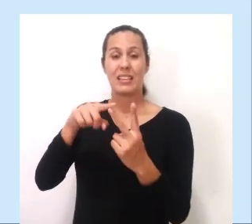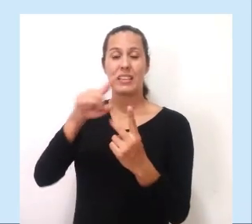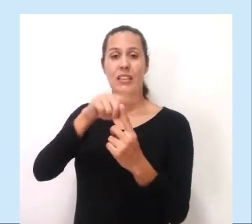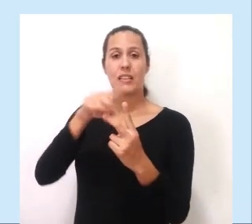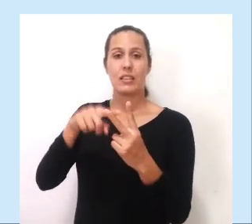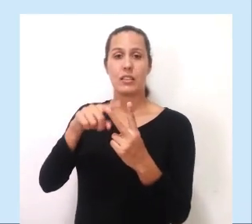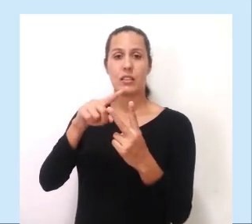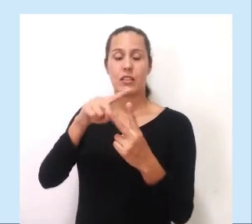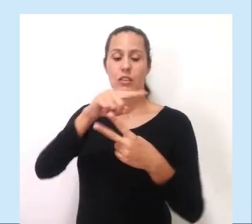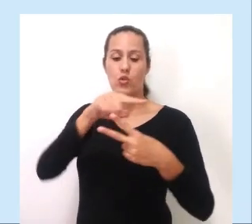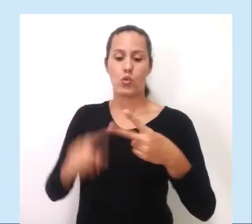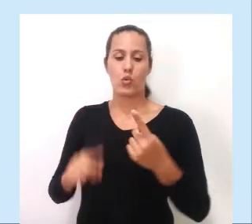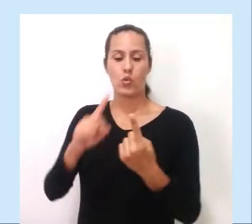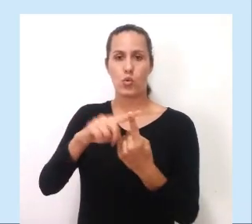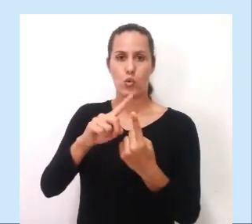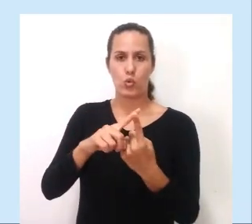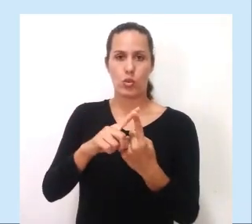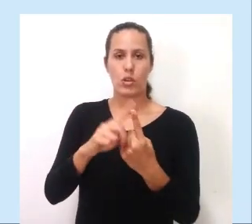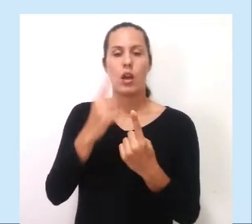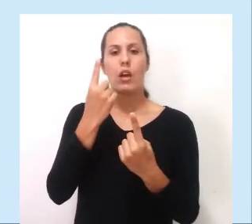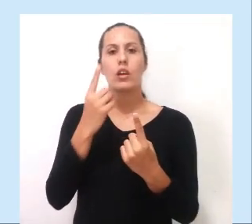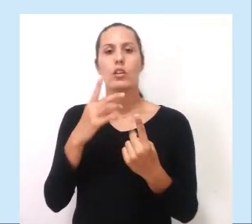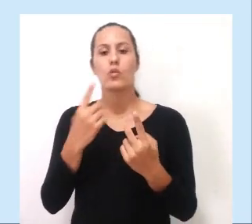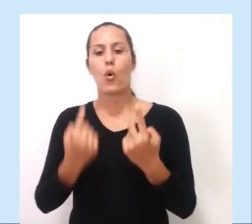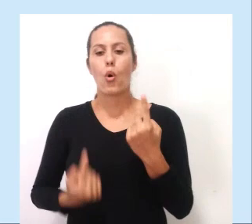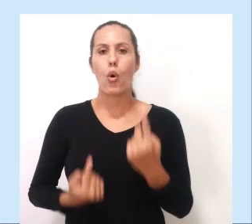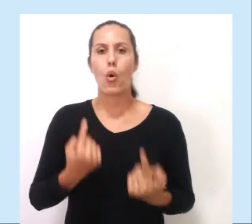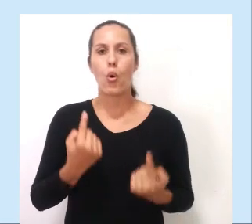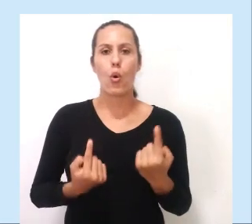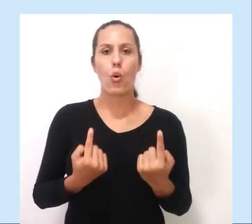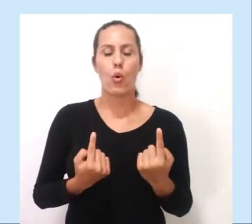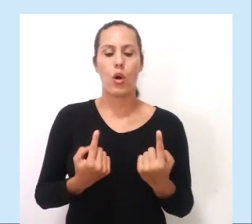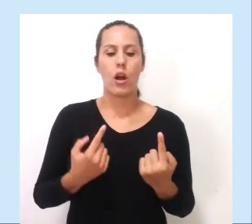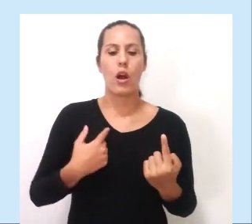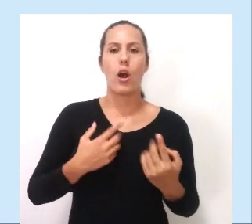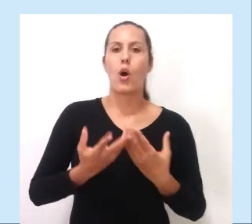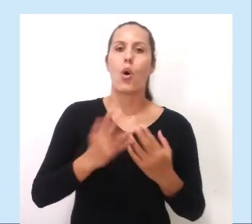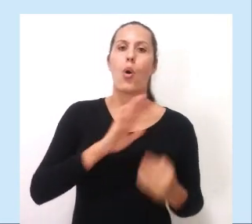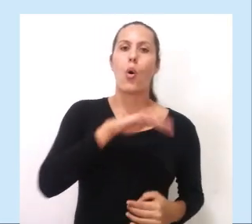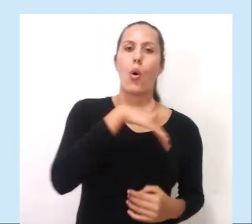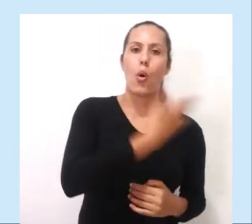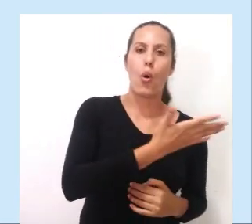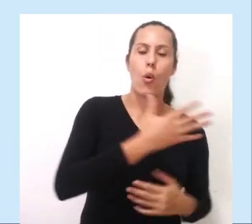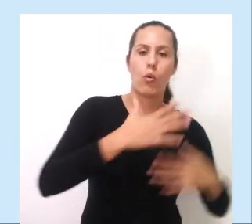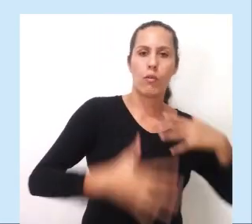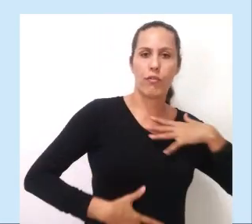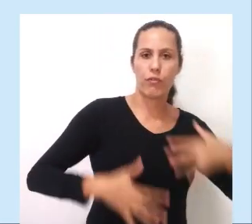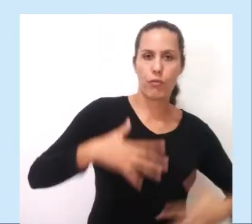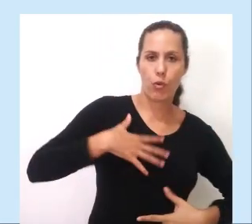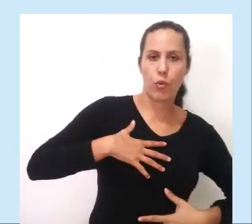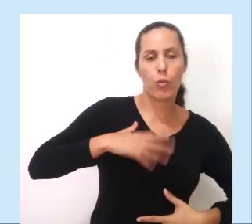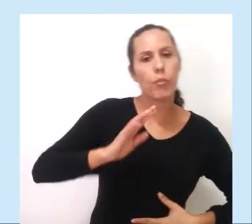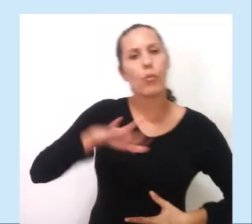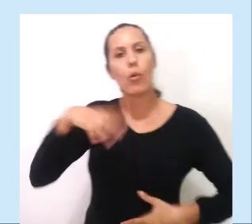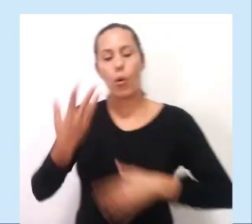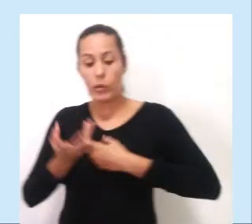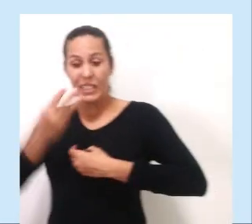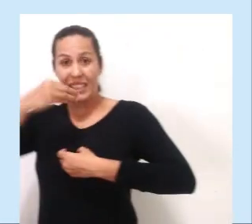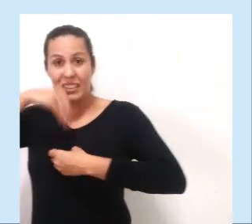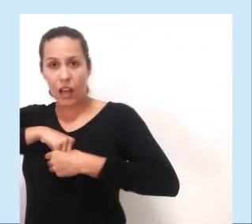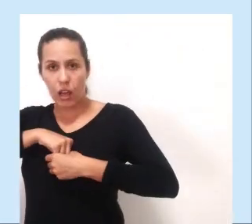moldagem, vocês têm que pensar que são dois tipos. Vai se conservar apenas uma parte